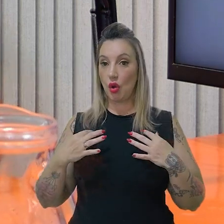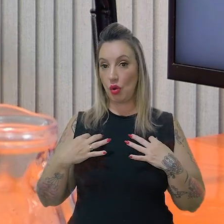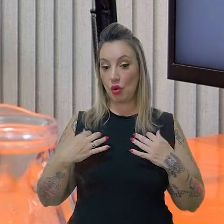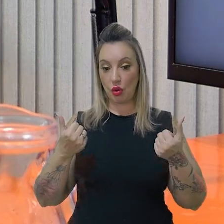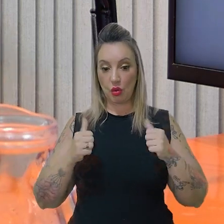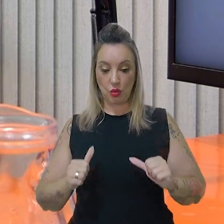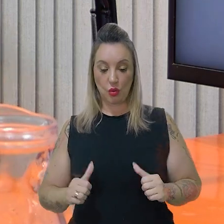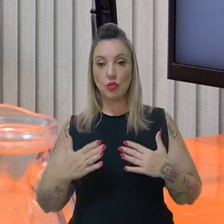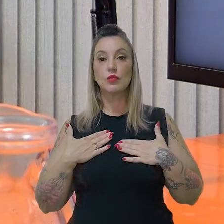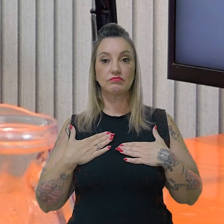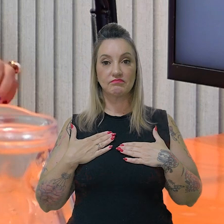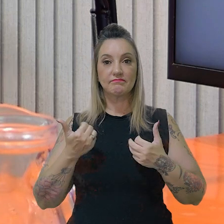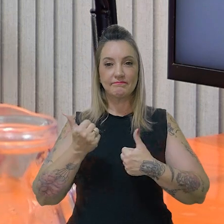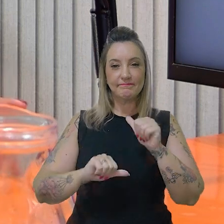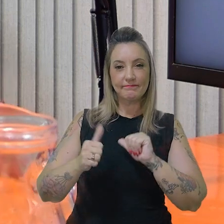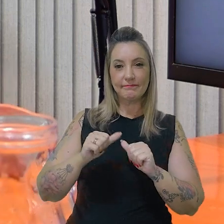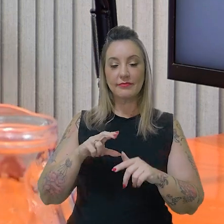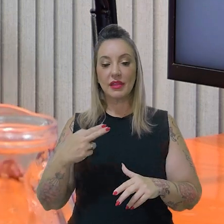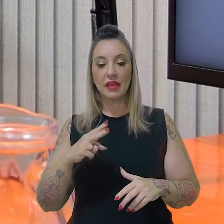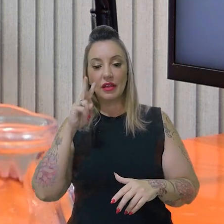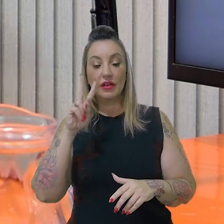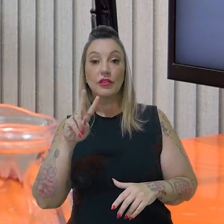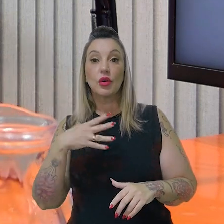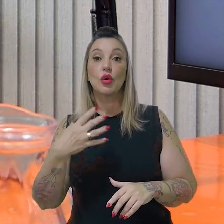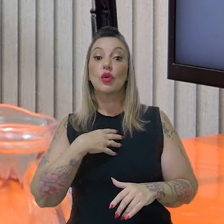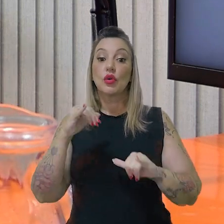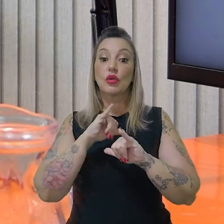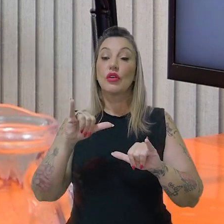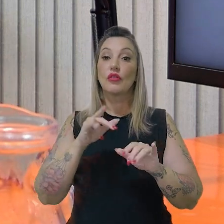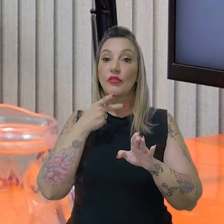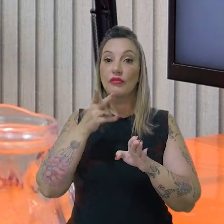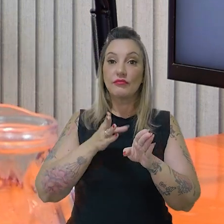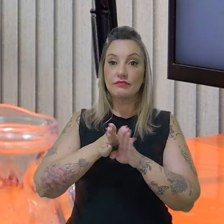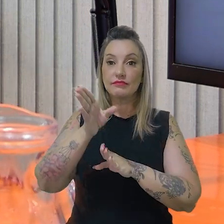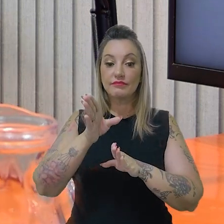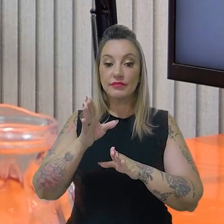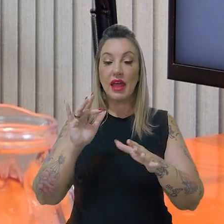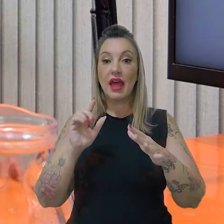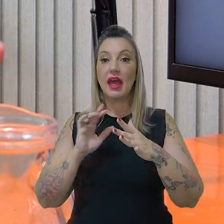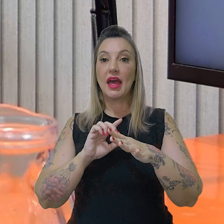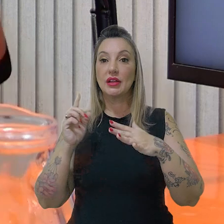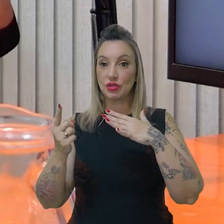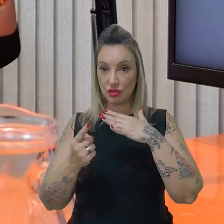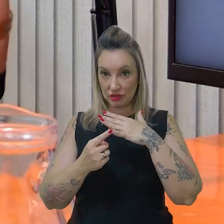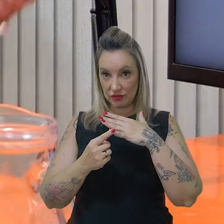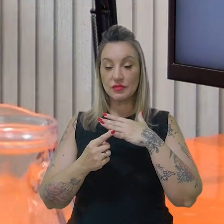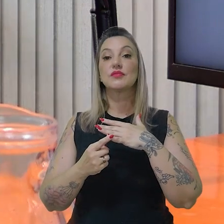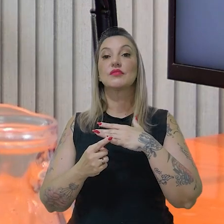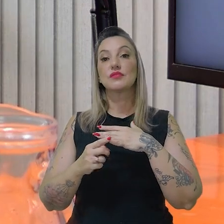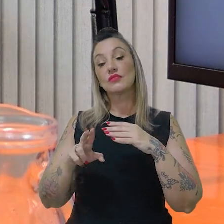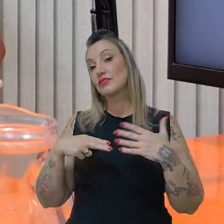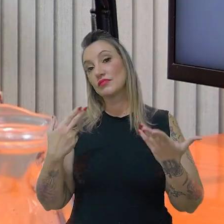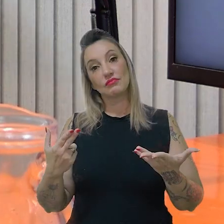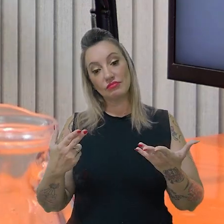de Style Ah que legal ou quero ver um arquétipo que eu quero falar mais para pra rede social ou a gente traz